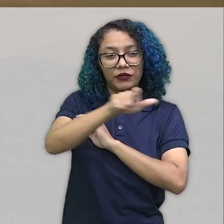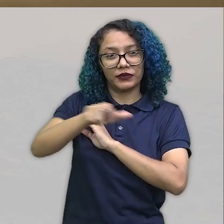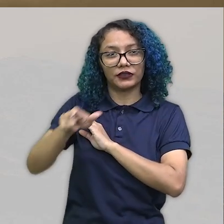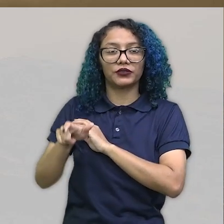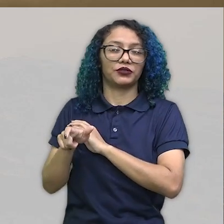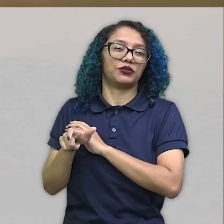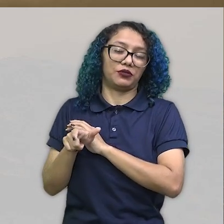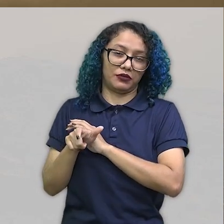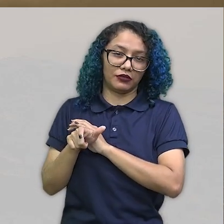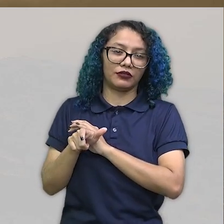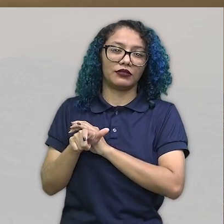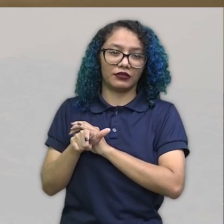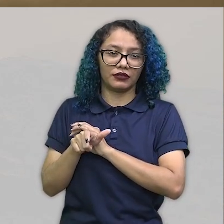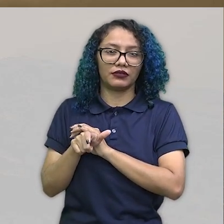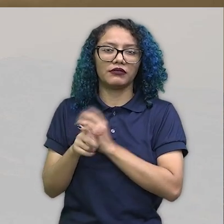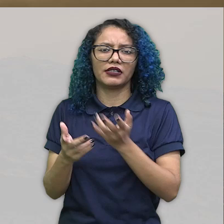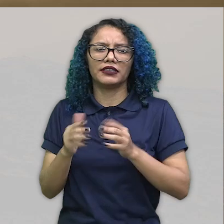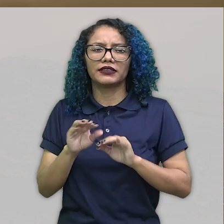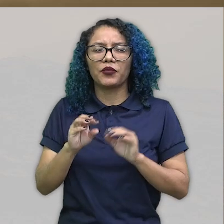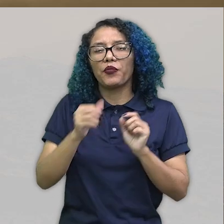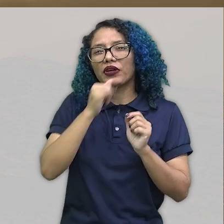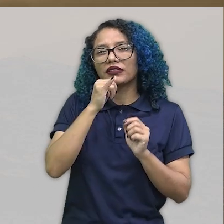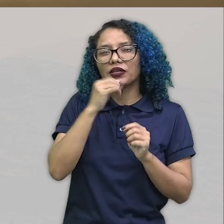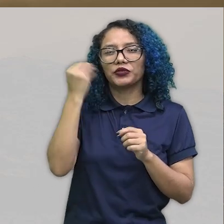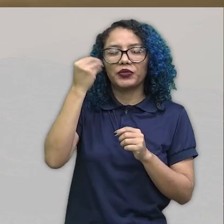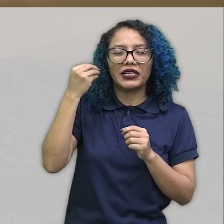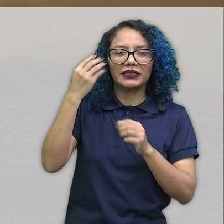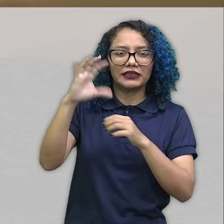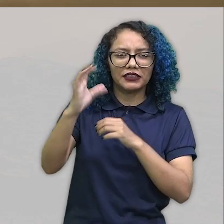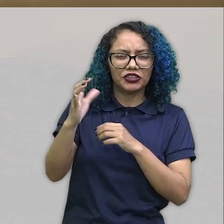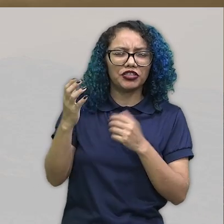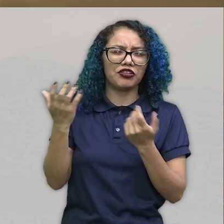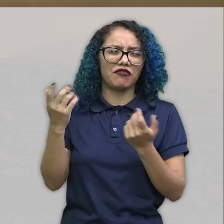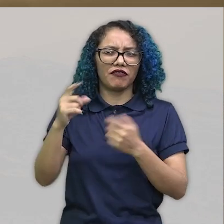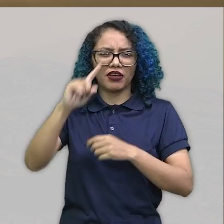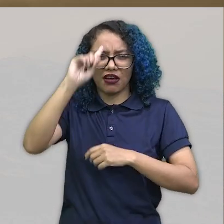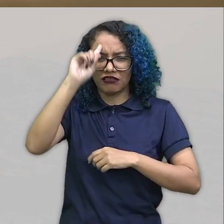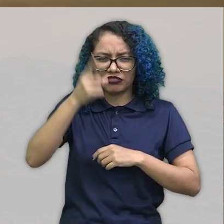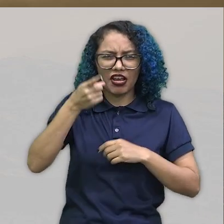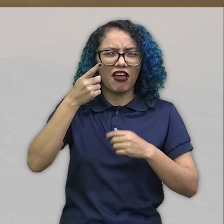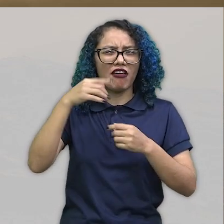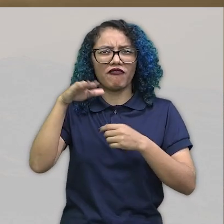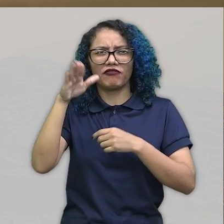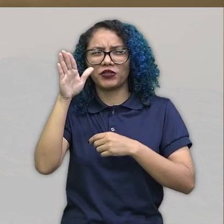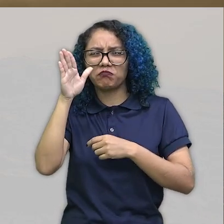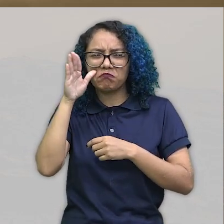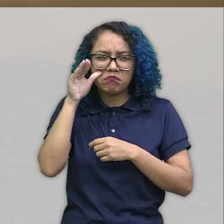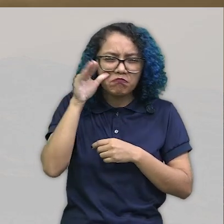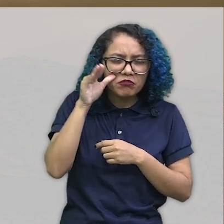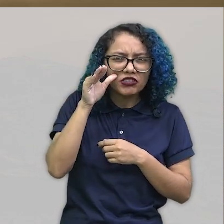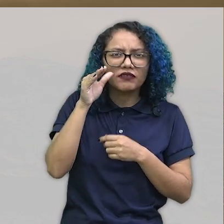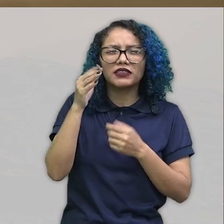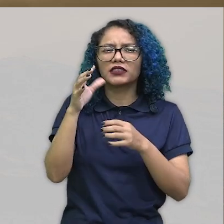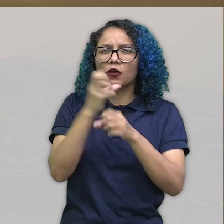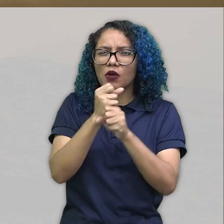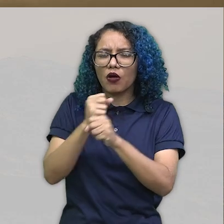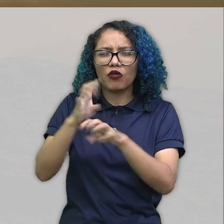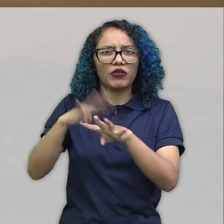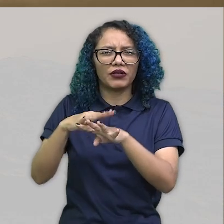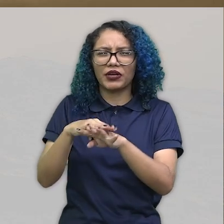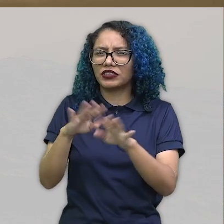sujeito, sem recorrer à experimentação científica, à autoridade, à observação, ao